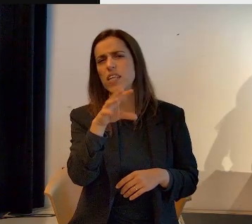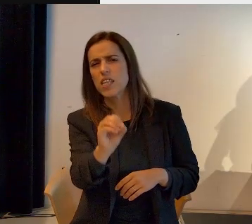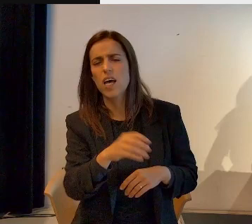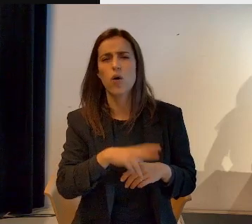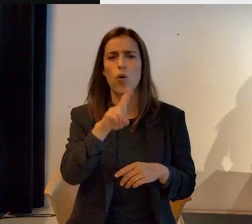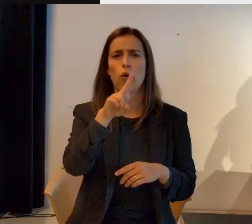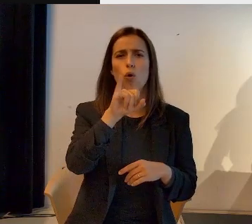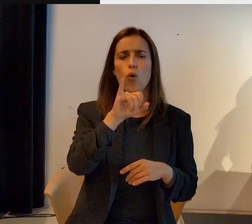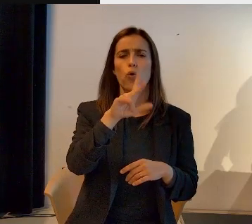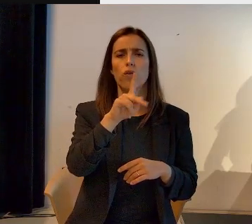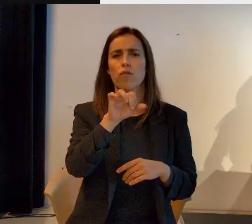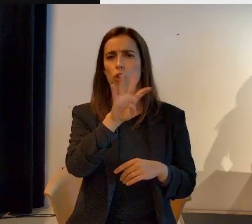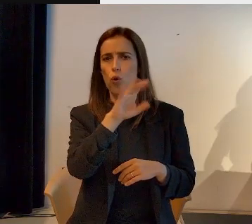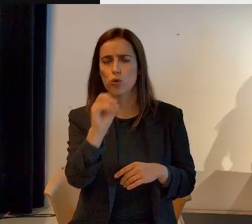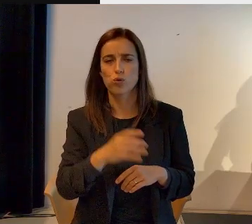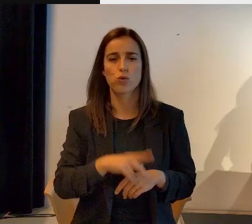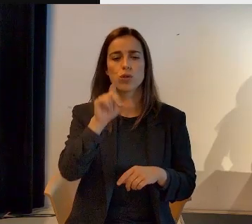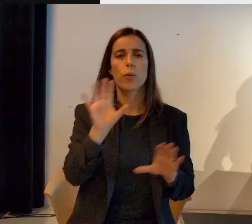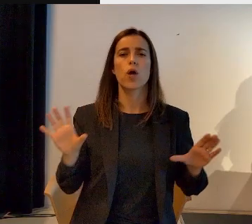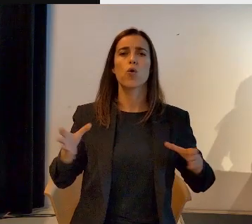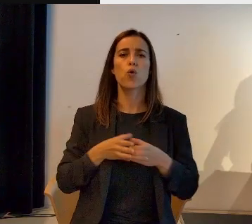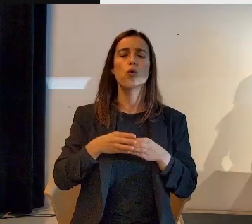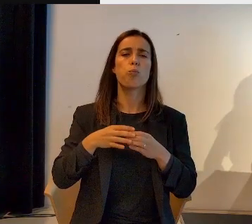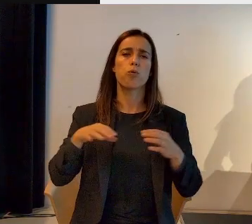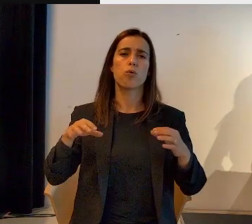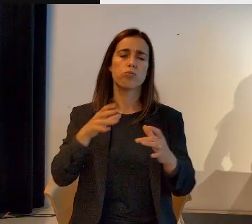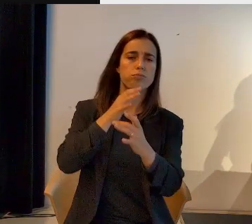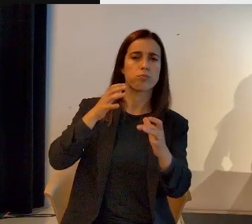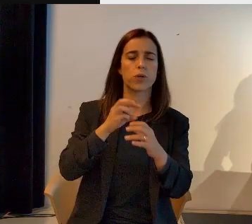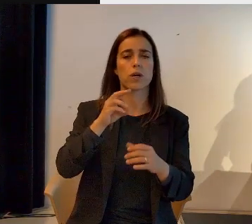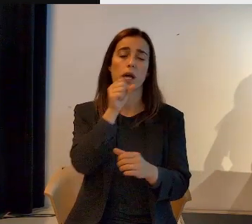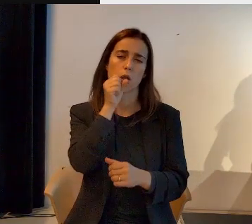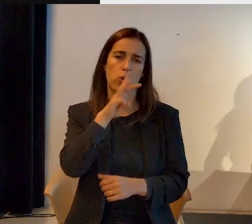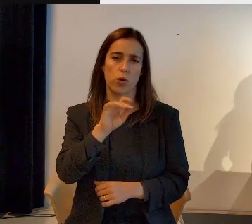mais um projeto com as nossas bandas filarmónicas, que é a Banda Alvarense, com o Miguel Gameiro,